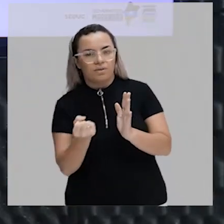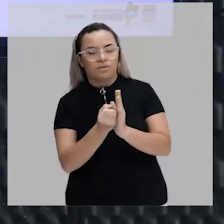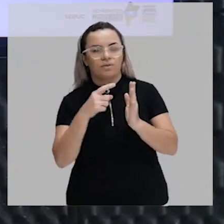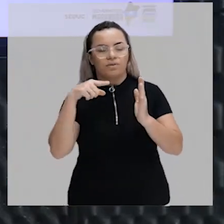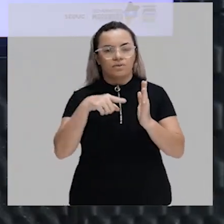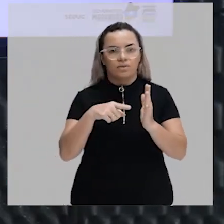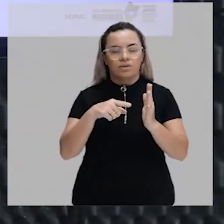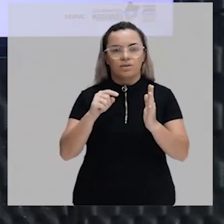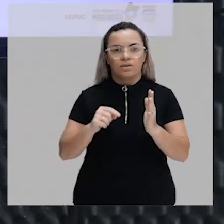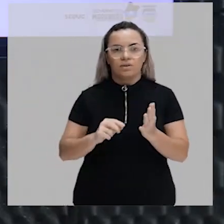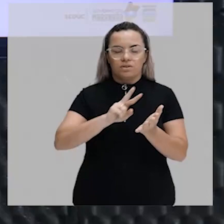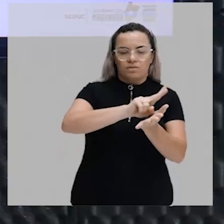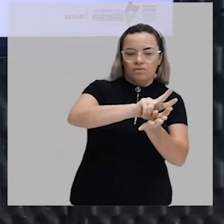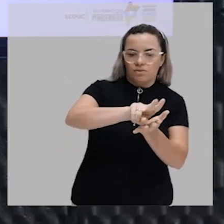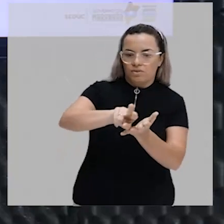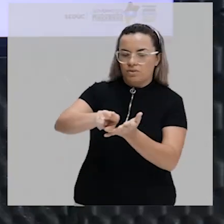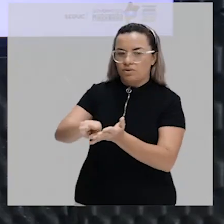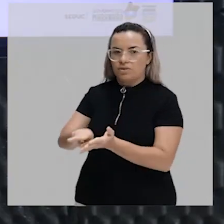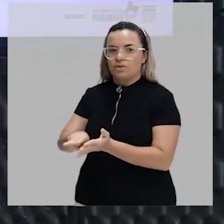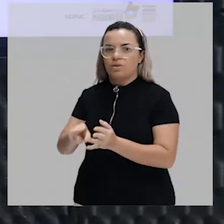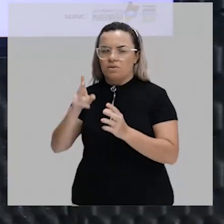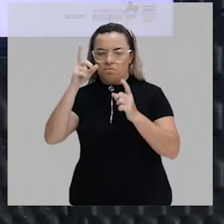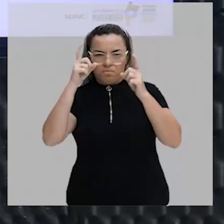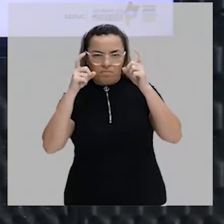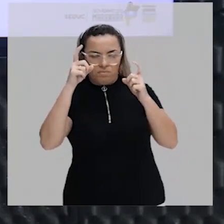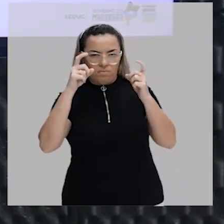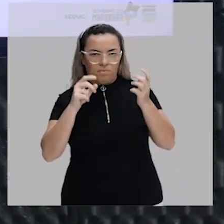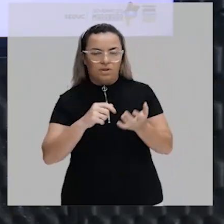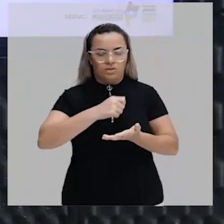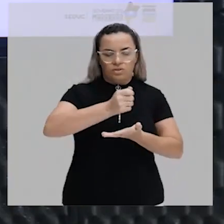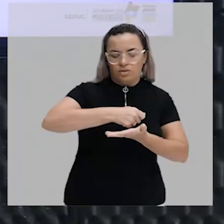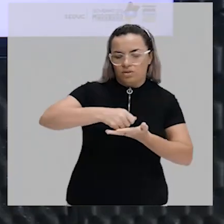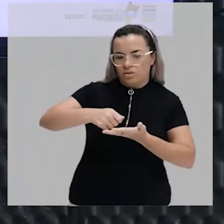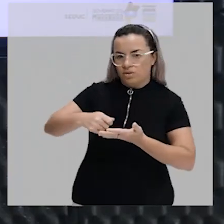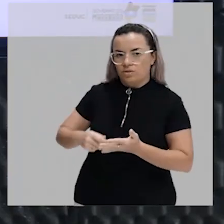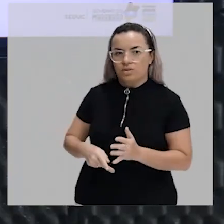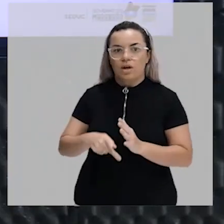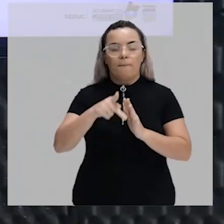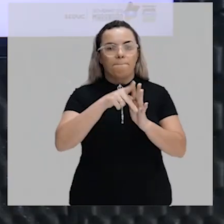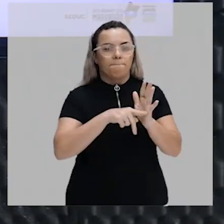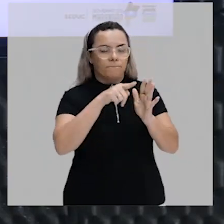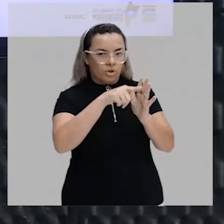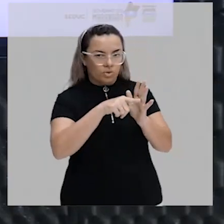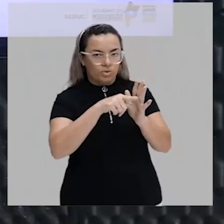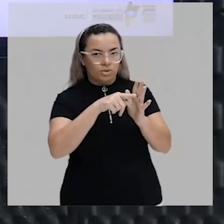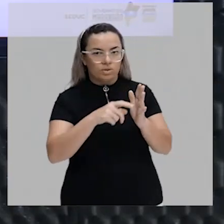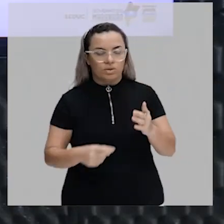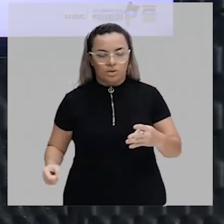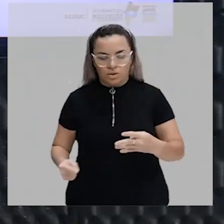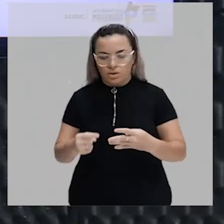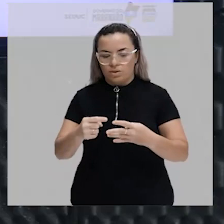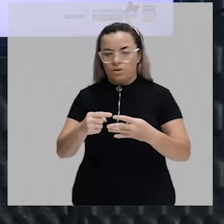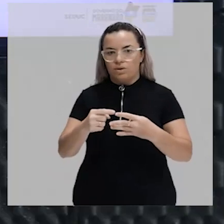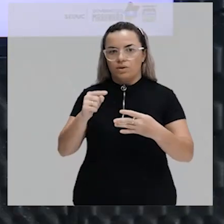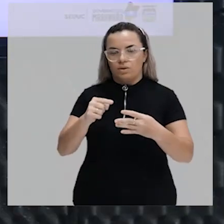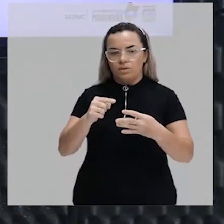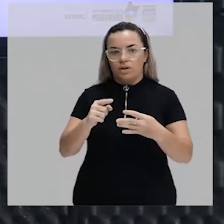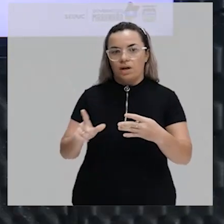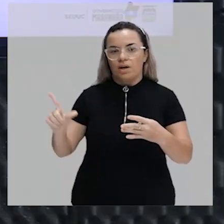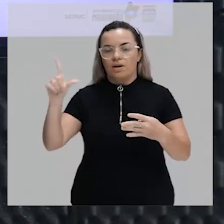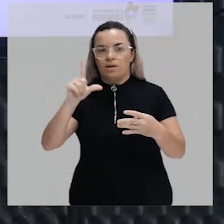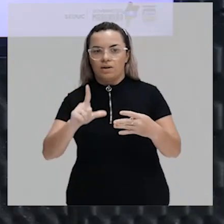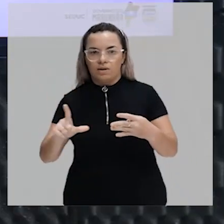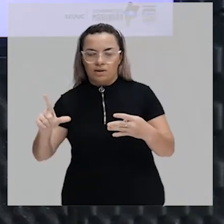os recursos expressivos estão presentes nas produções simbolistas. Lembram? A literação, a